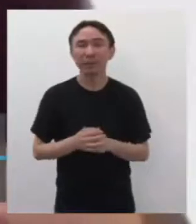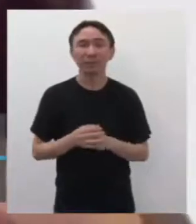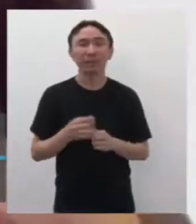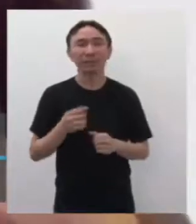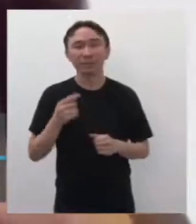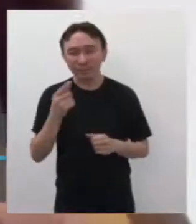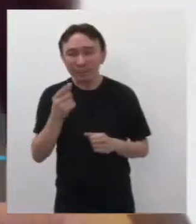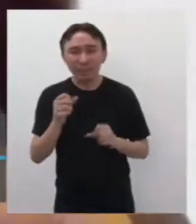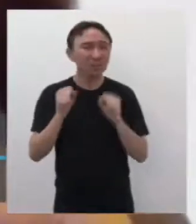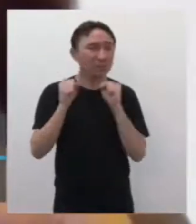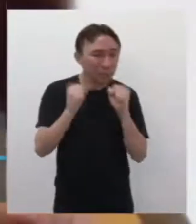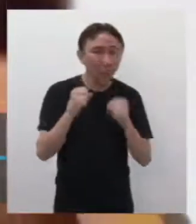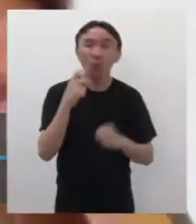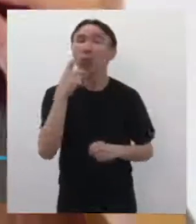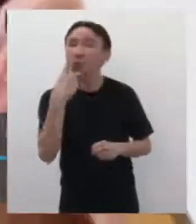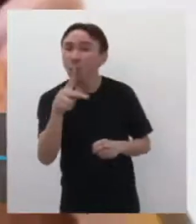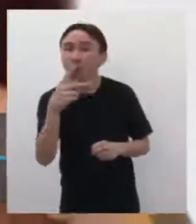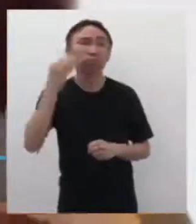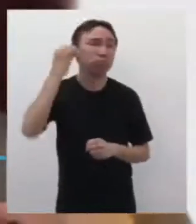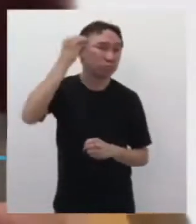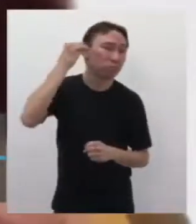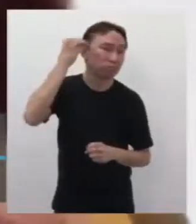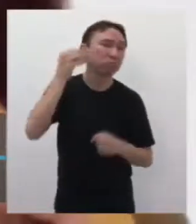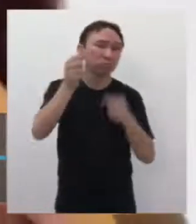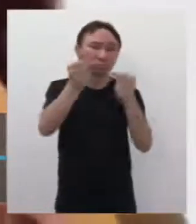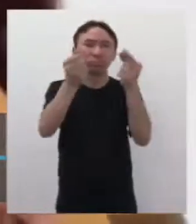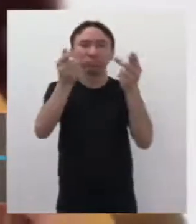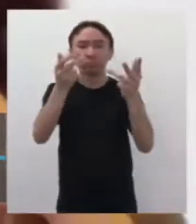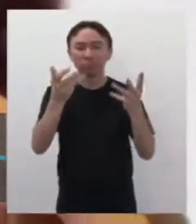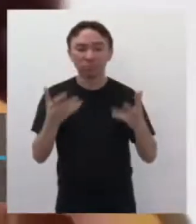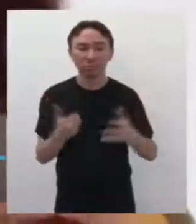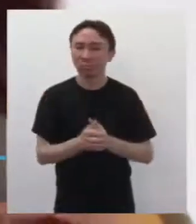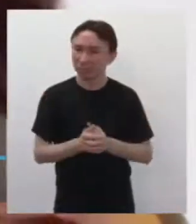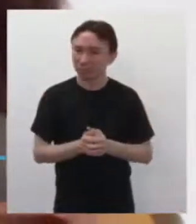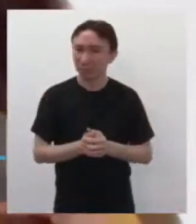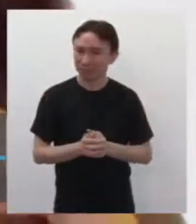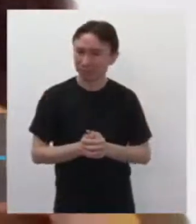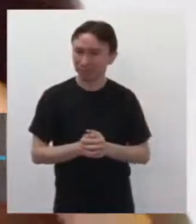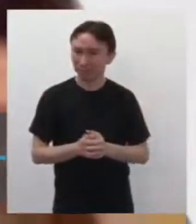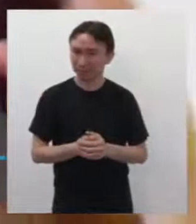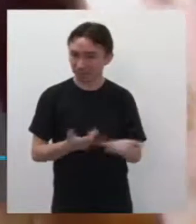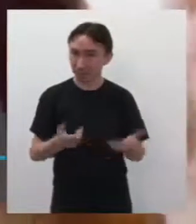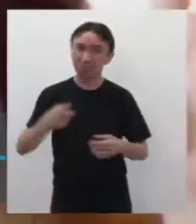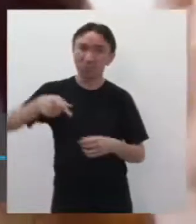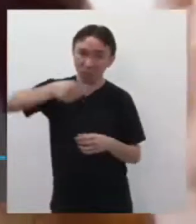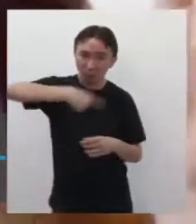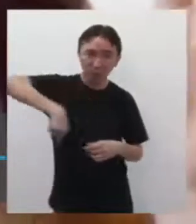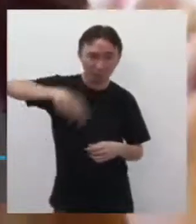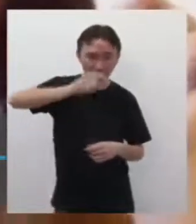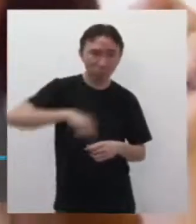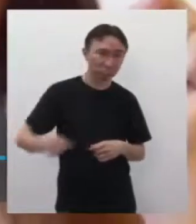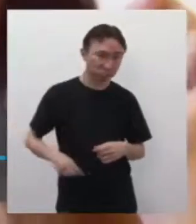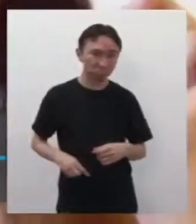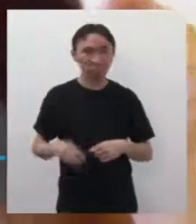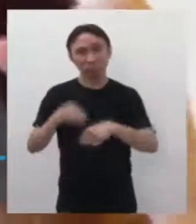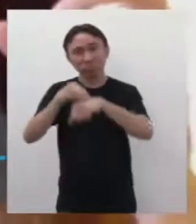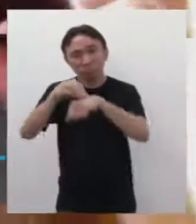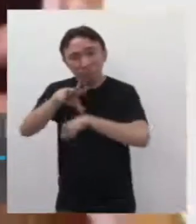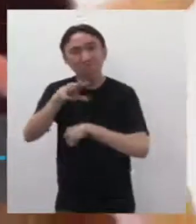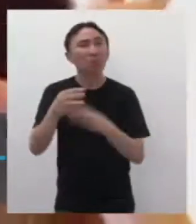Pode contar para a gente a sua experiência. Então, no geral, a gente está recomendando isso. E aí, como é que você usa o